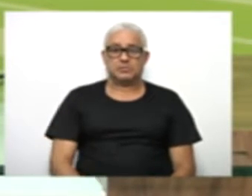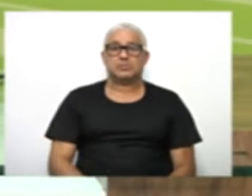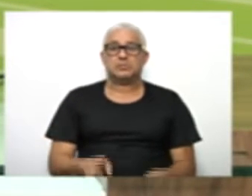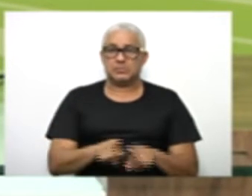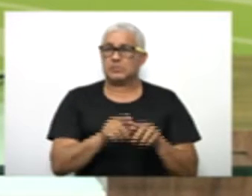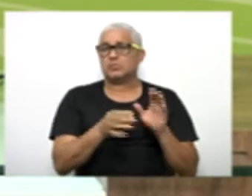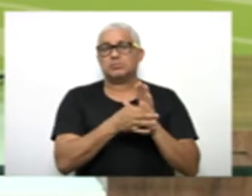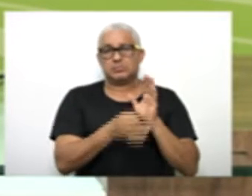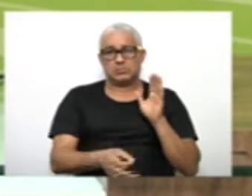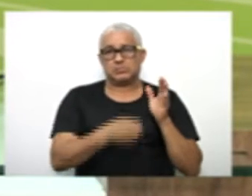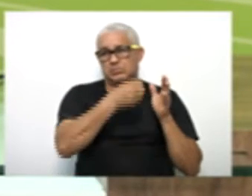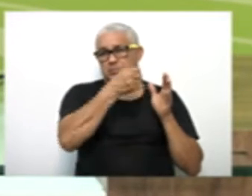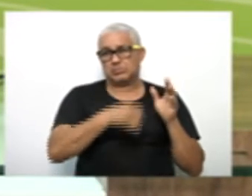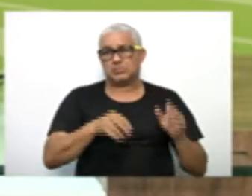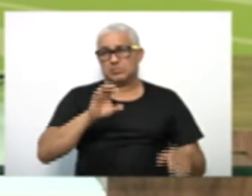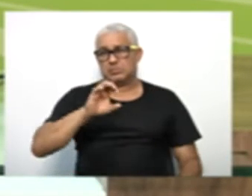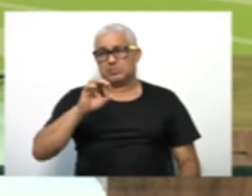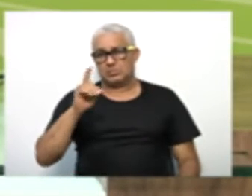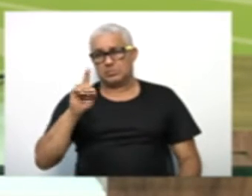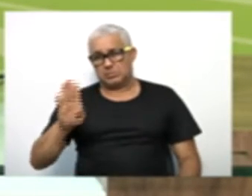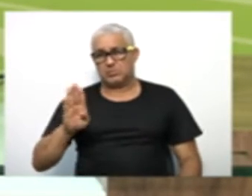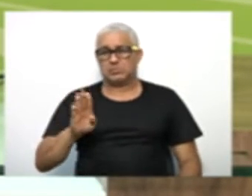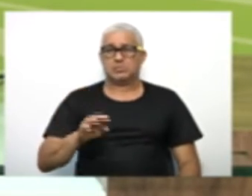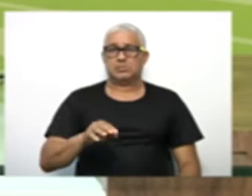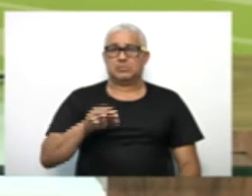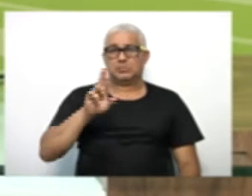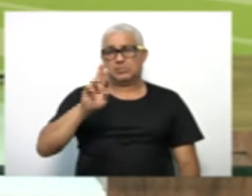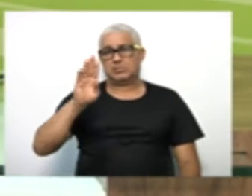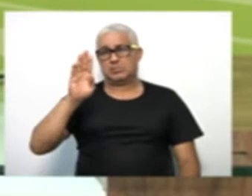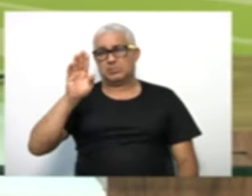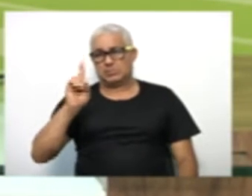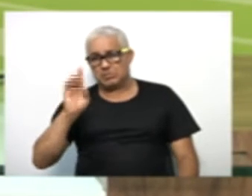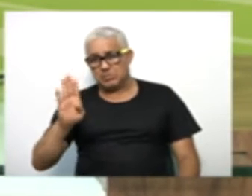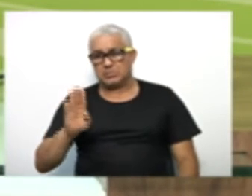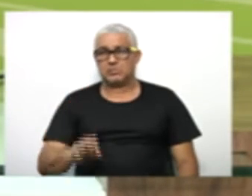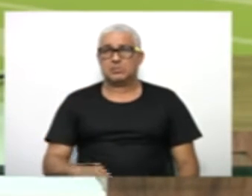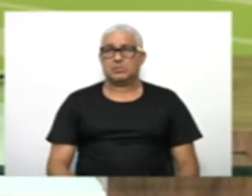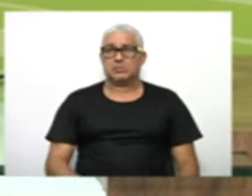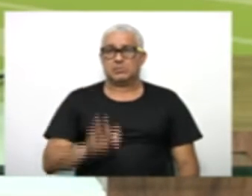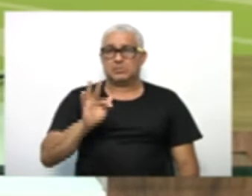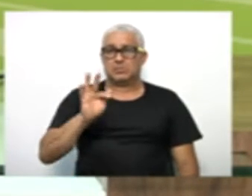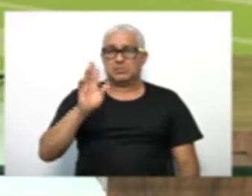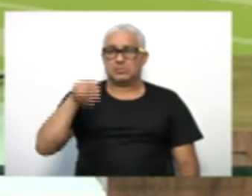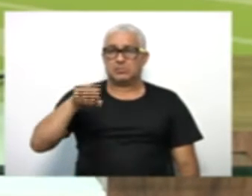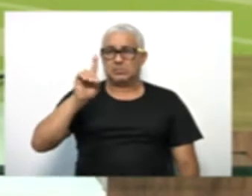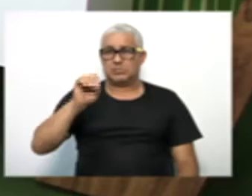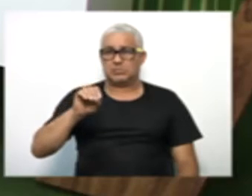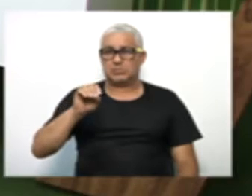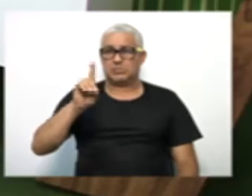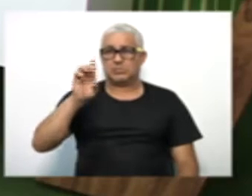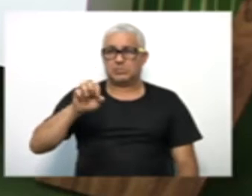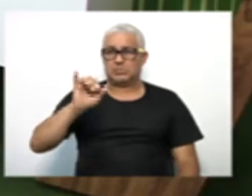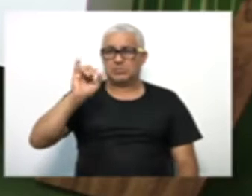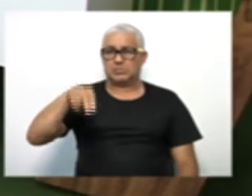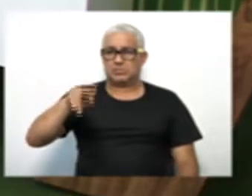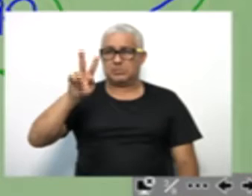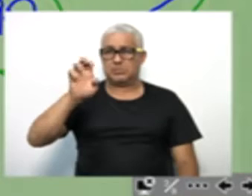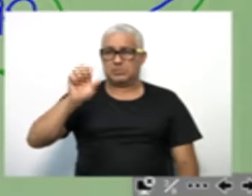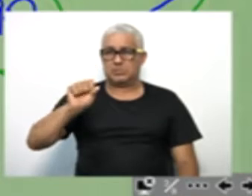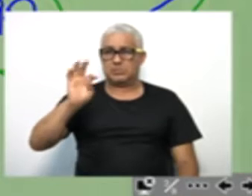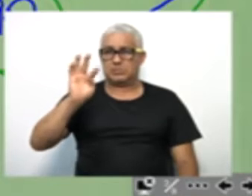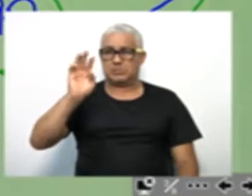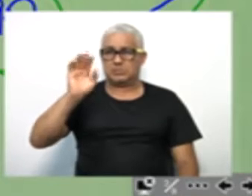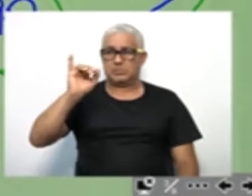um pouco sobre o CDB, RDB e fundos de investimento, que já foi mencionado há pouco tempo. Ok, professor, obrigado pela